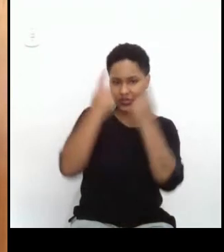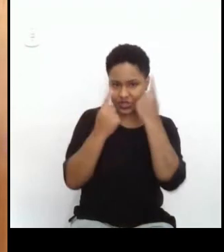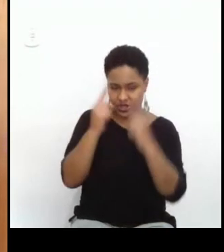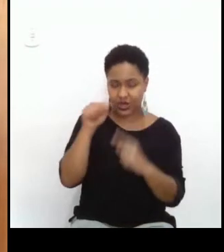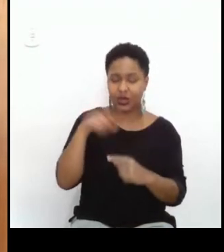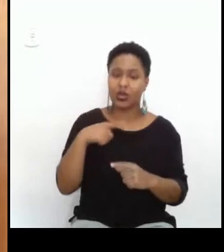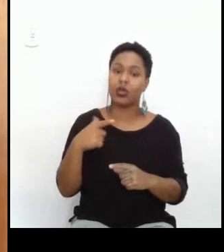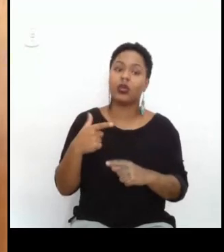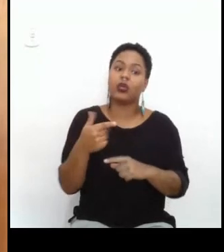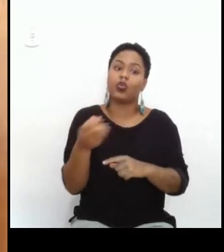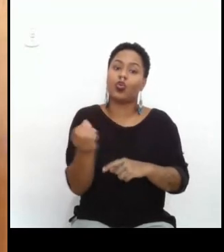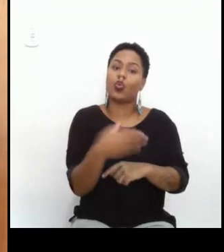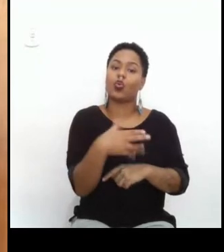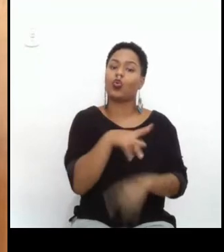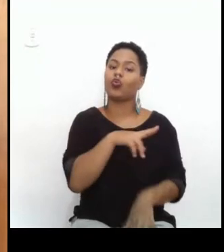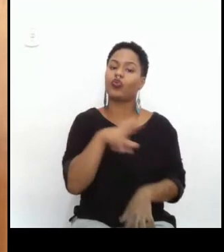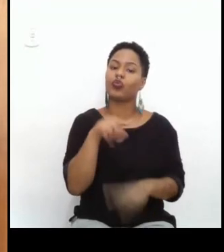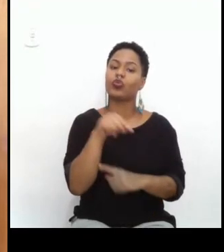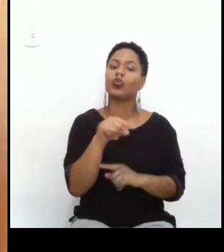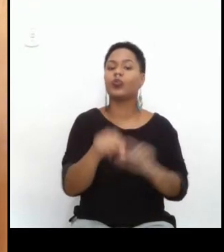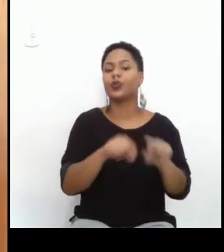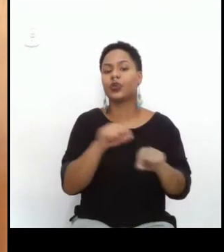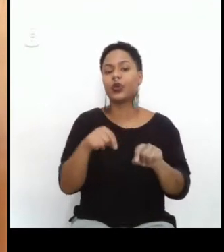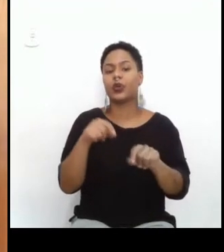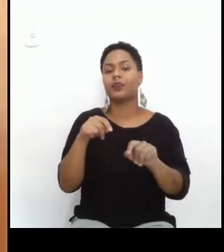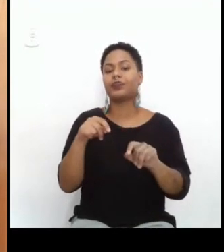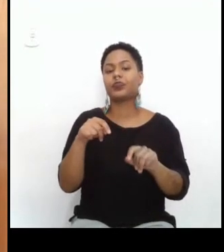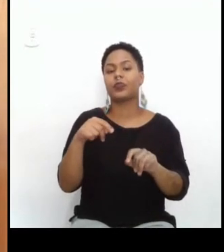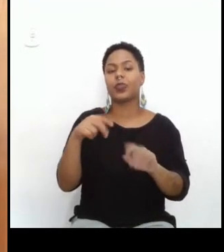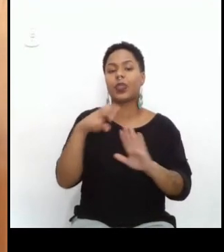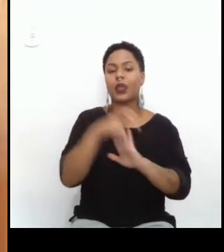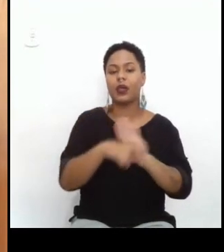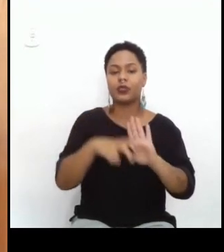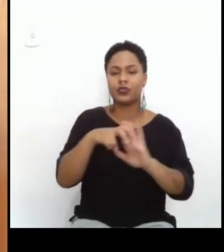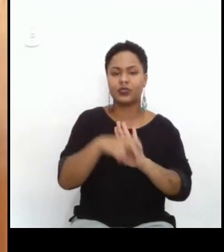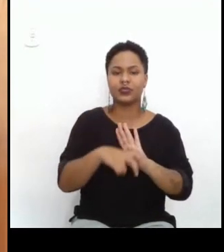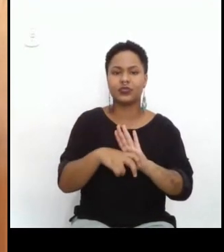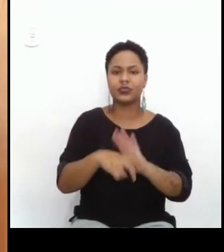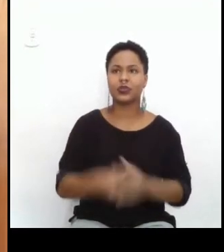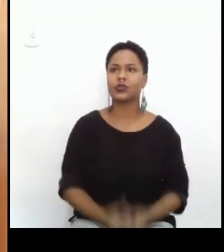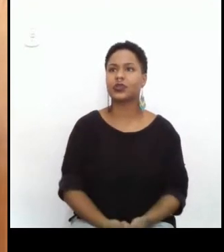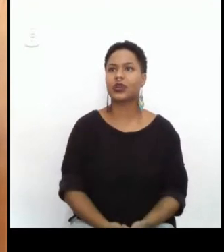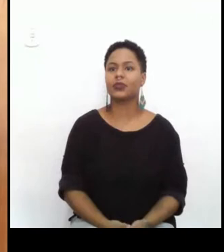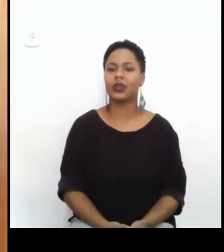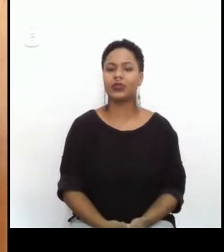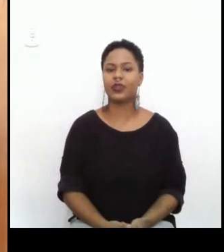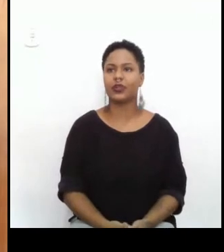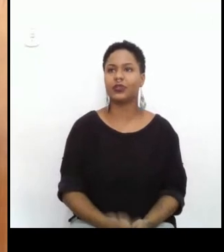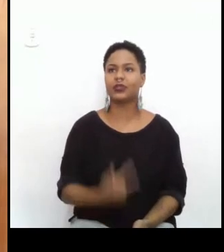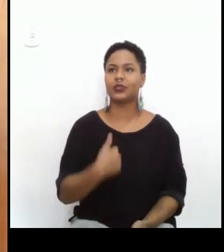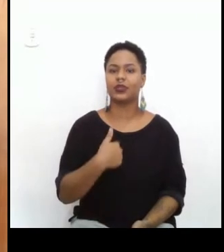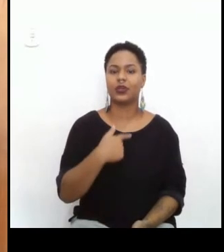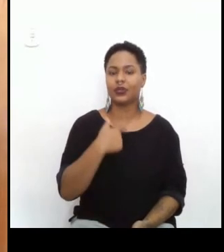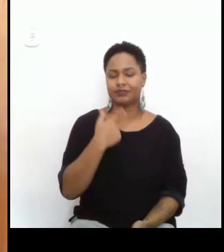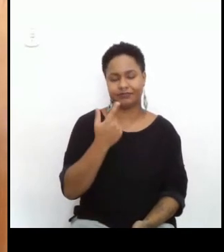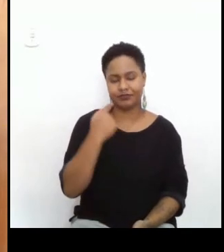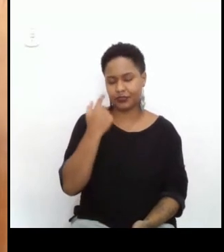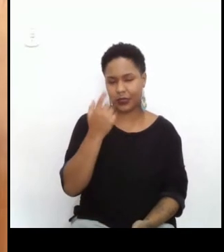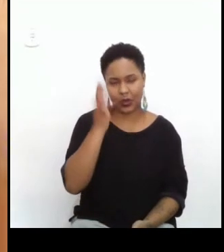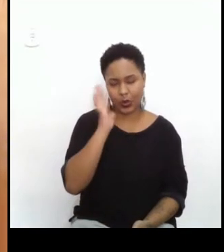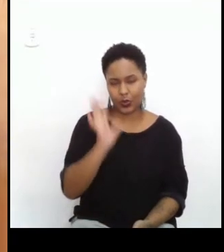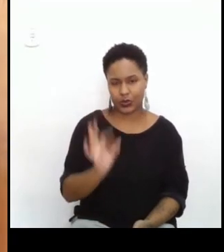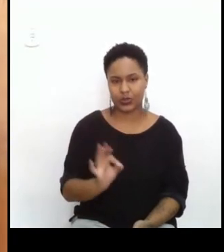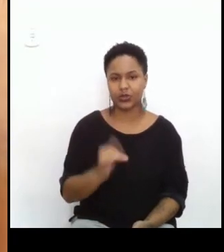não bebe organização na apoio a continuar este relato o nosso indo para acordar ela me ano o governo de 24 anos